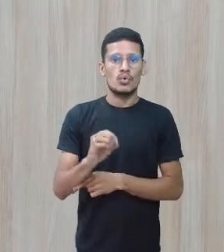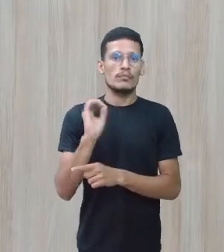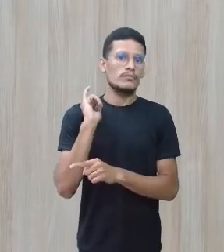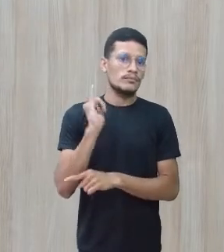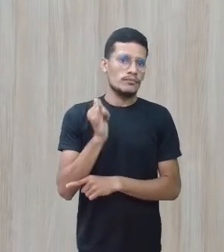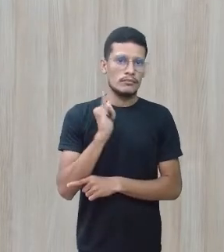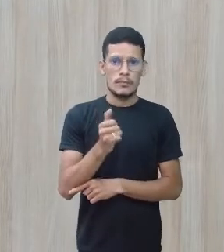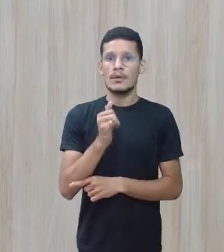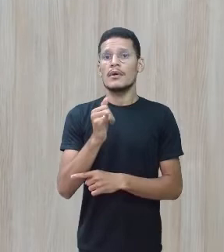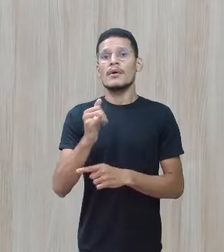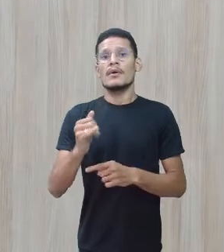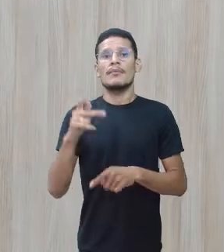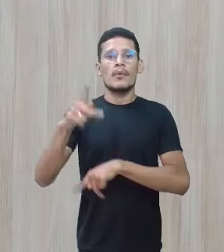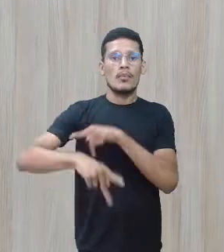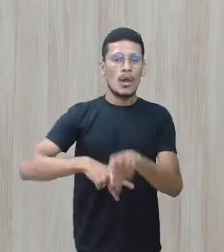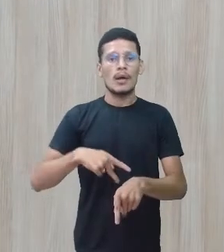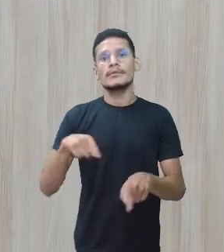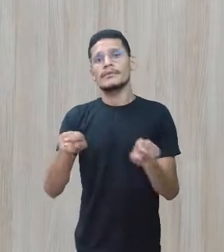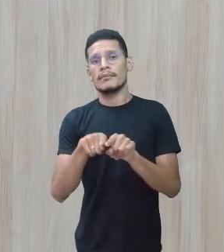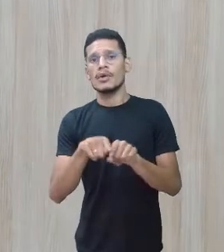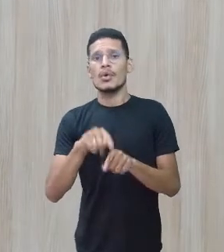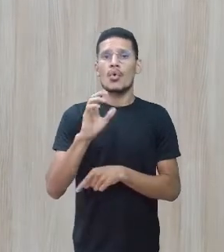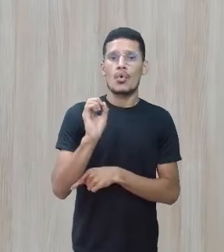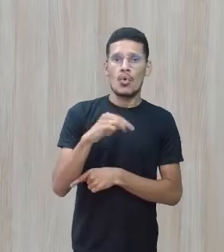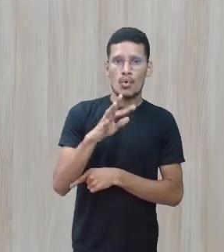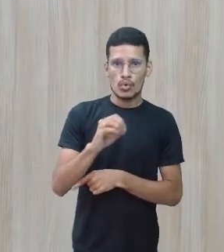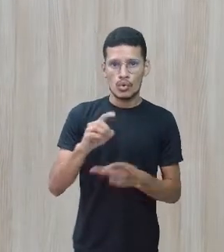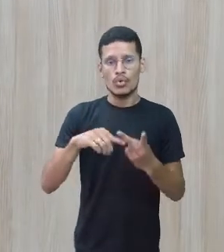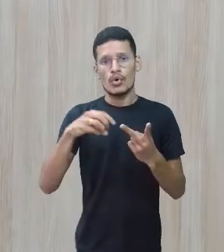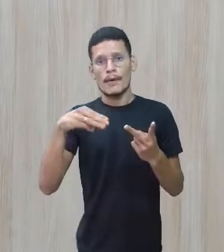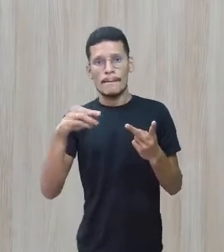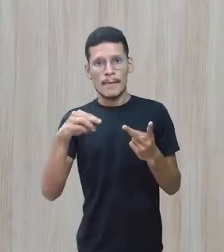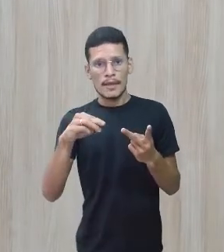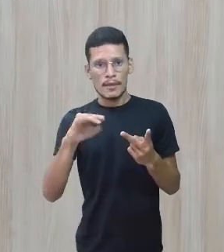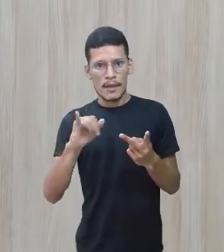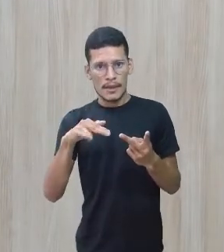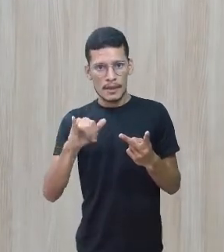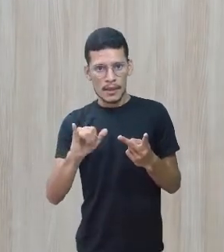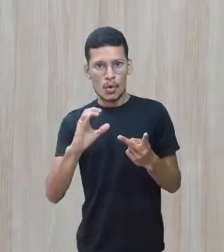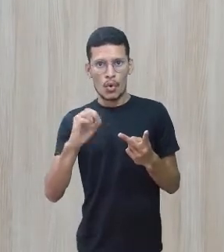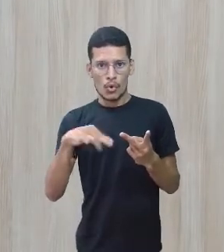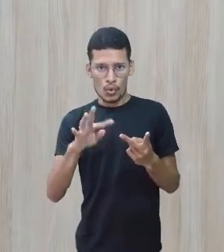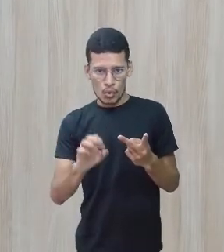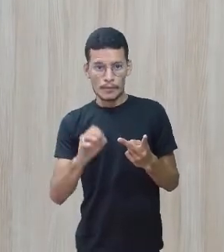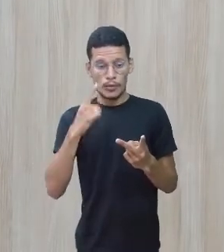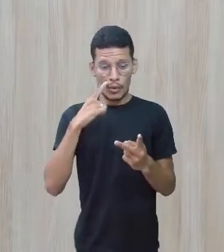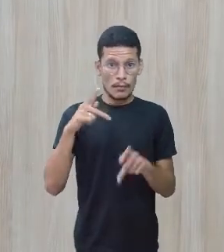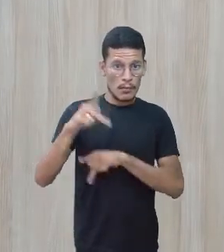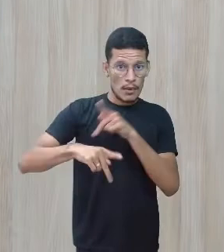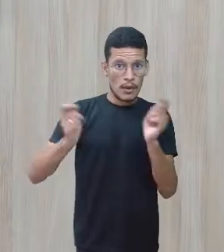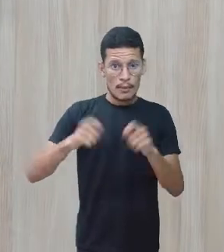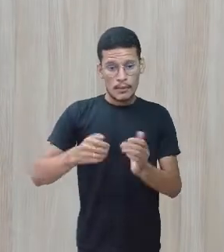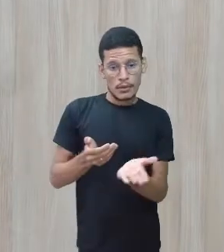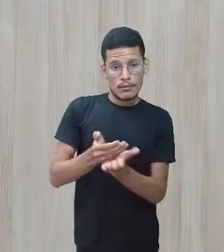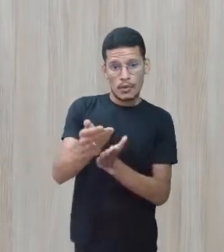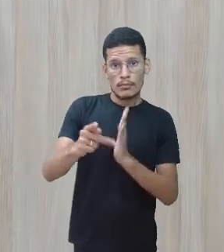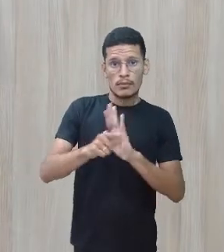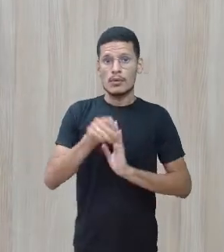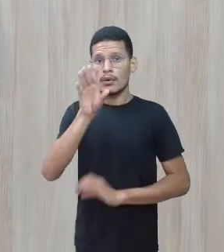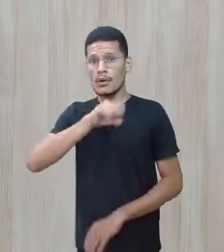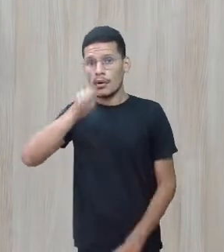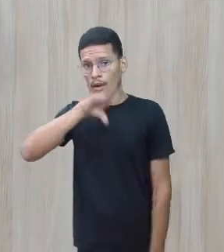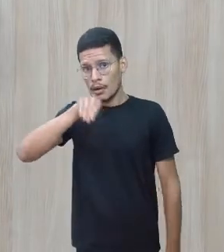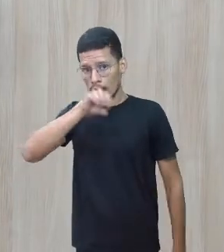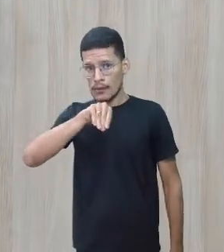um pouco do conto e do mini-conto, já que são gêneros correlatos, tá? Ó, o conto popular tem sua origem na tradição oral,